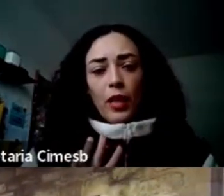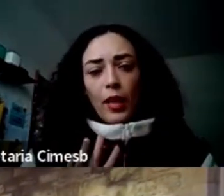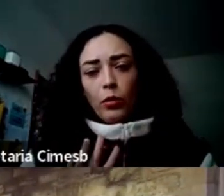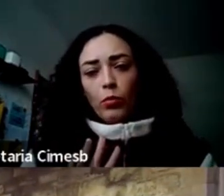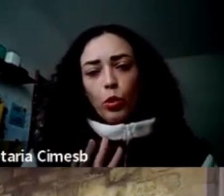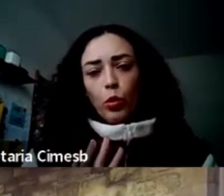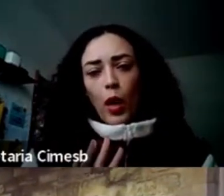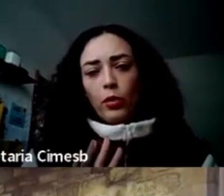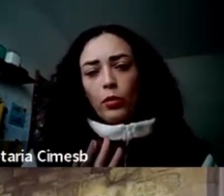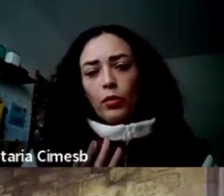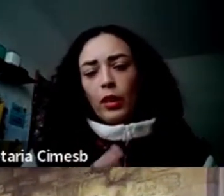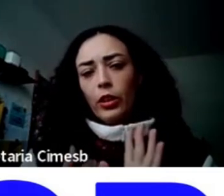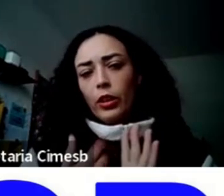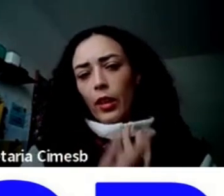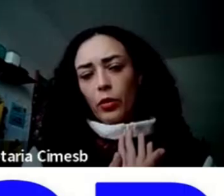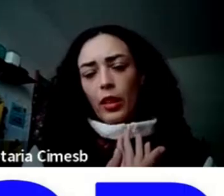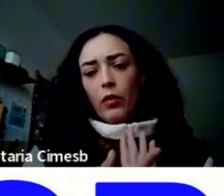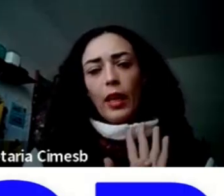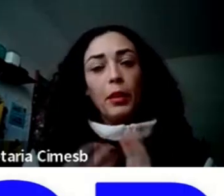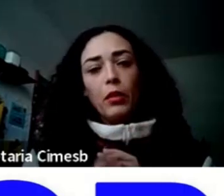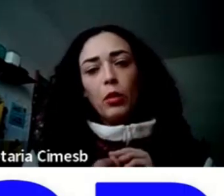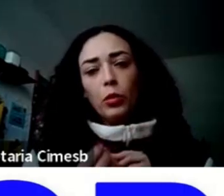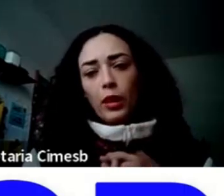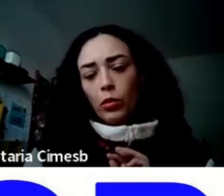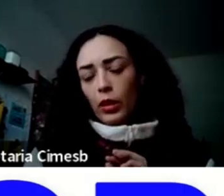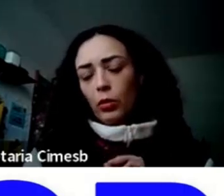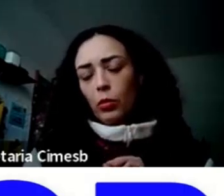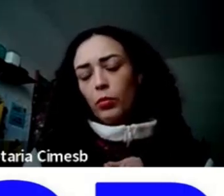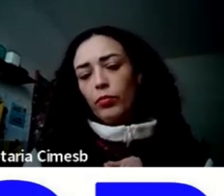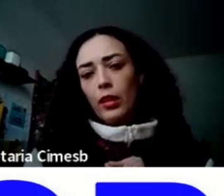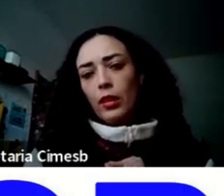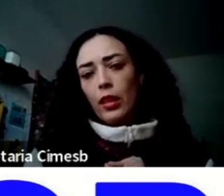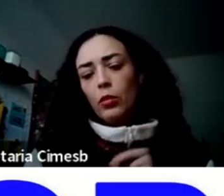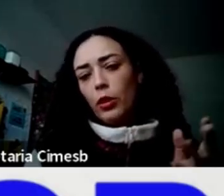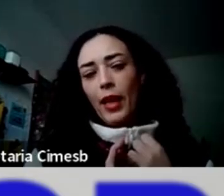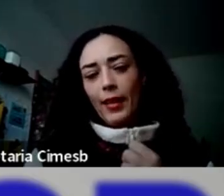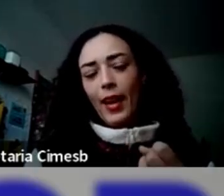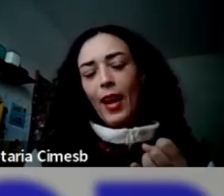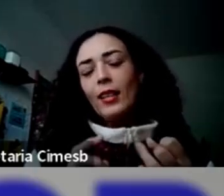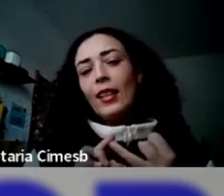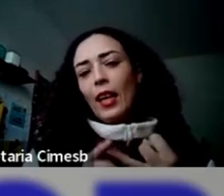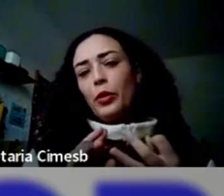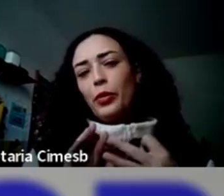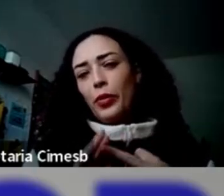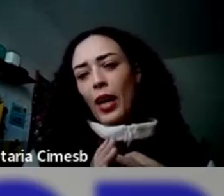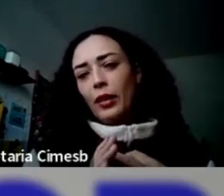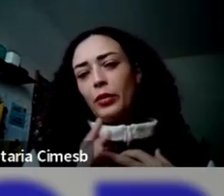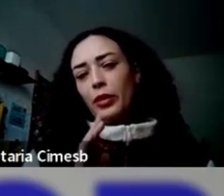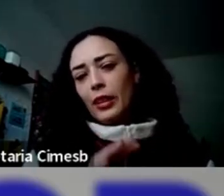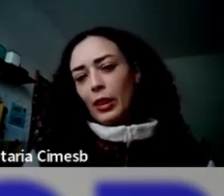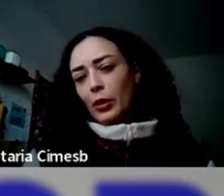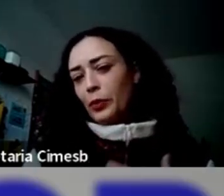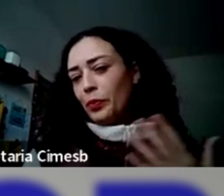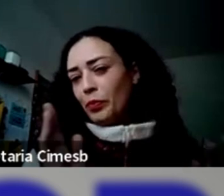mais aguçado os 4. A gente tem os 5, acaba não aguçando tanto esses 5. É paladar, tato,